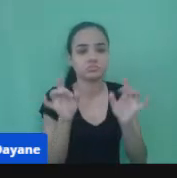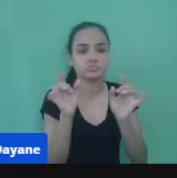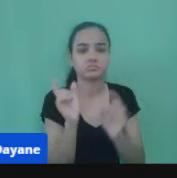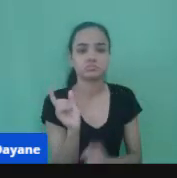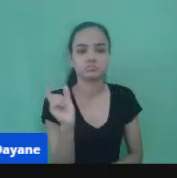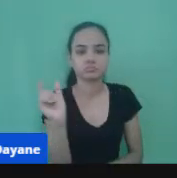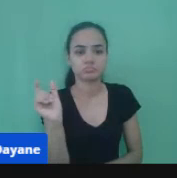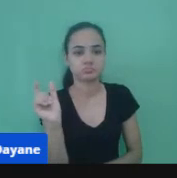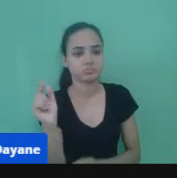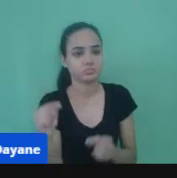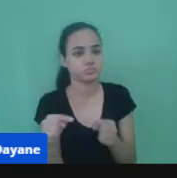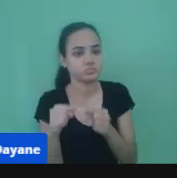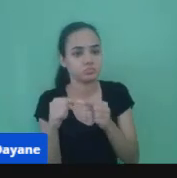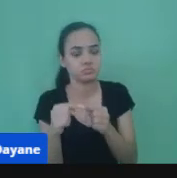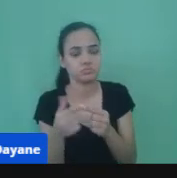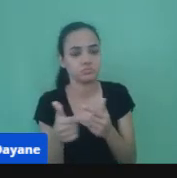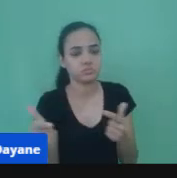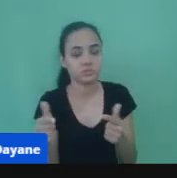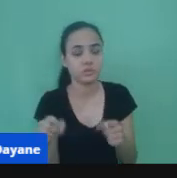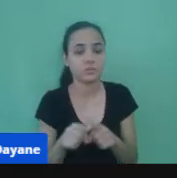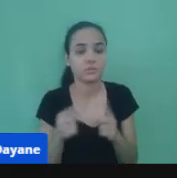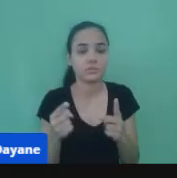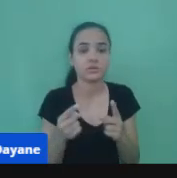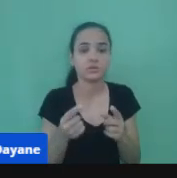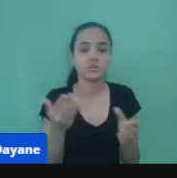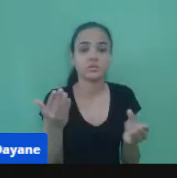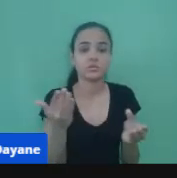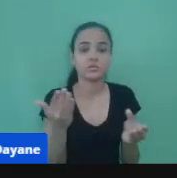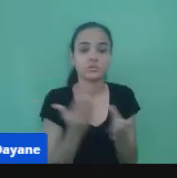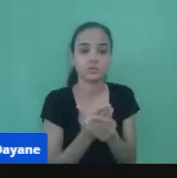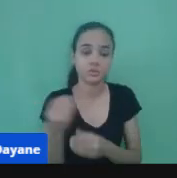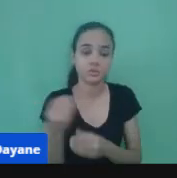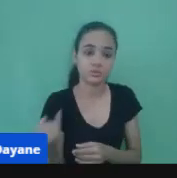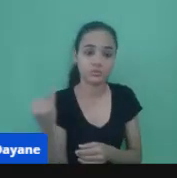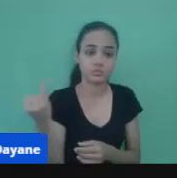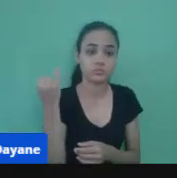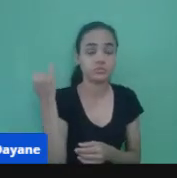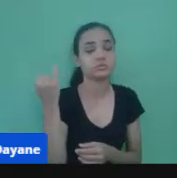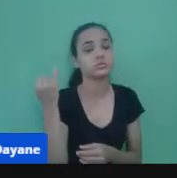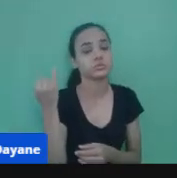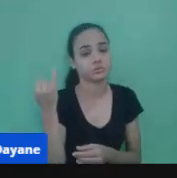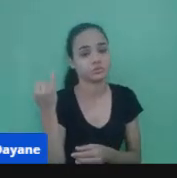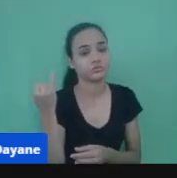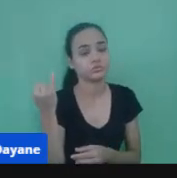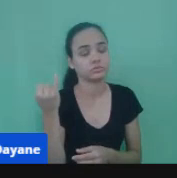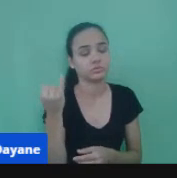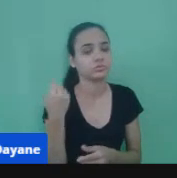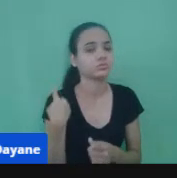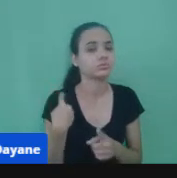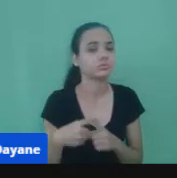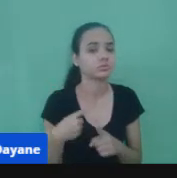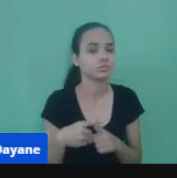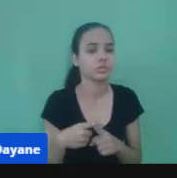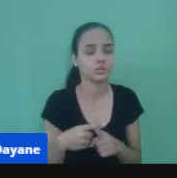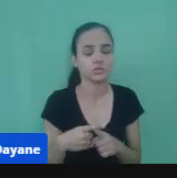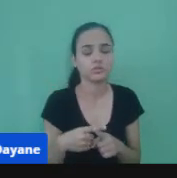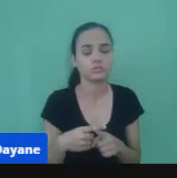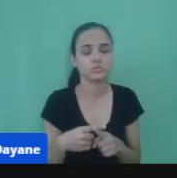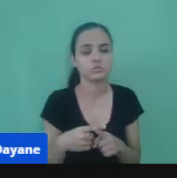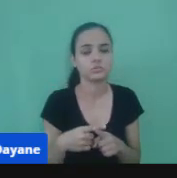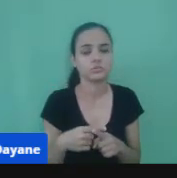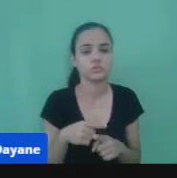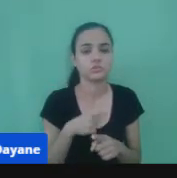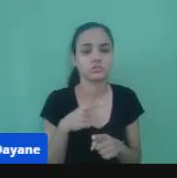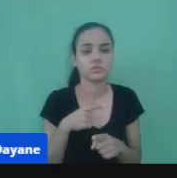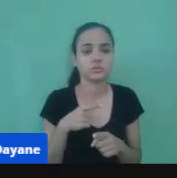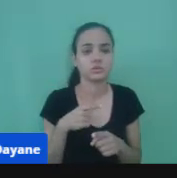como um documento importante, por quê? Porque dali tem uma brecha, né, um gancho para a Lei